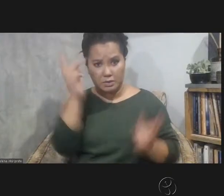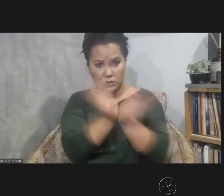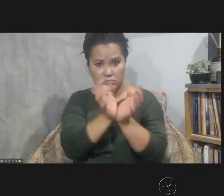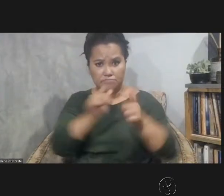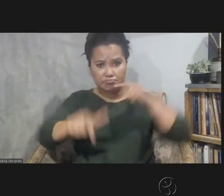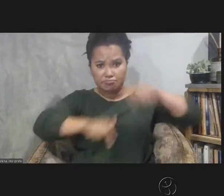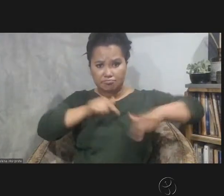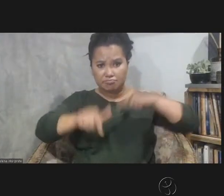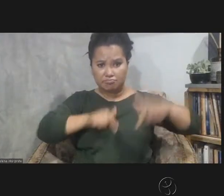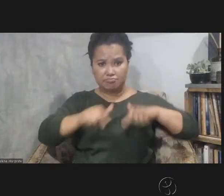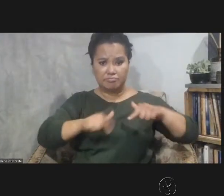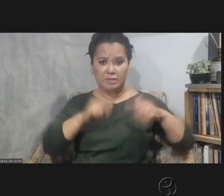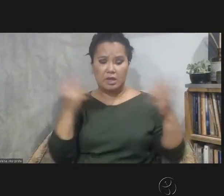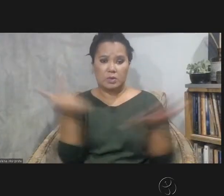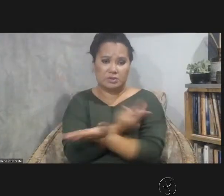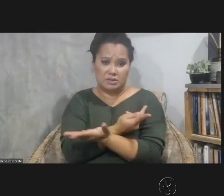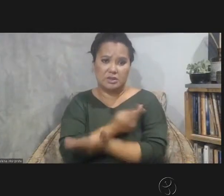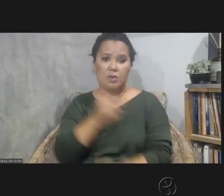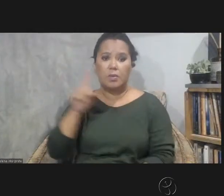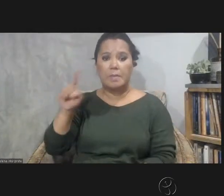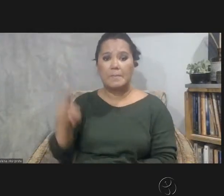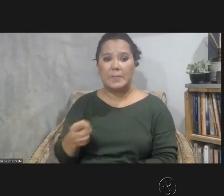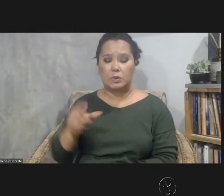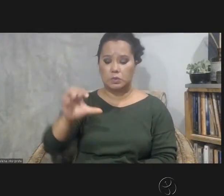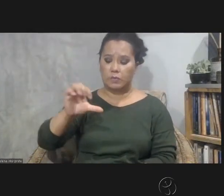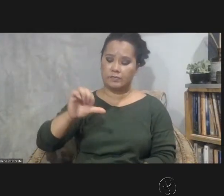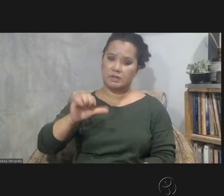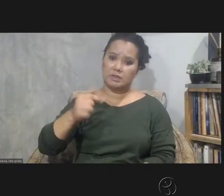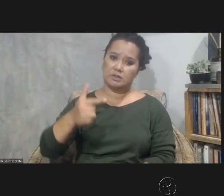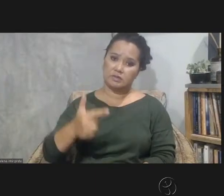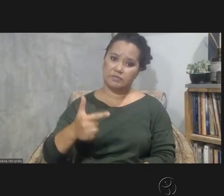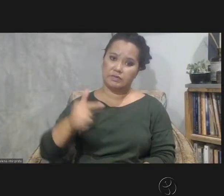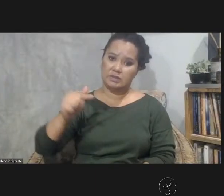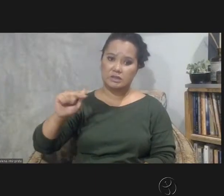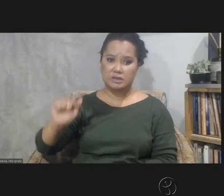em 1927, no seu clássico